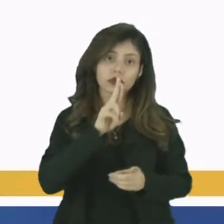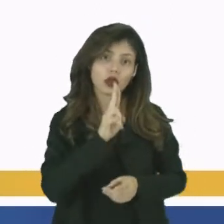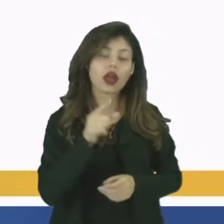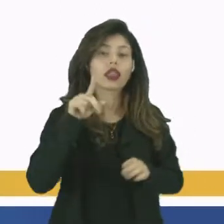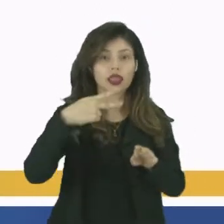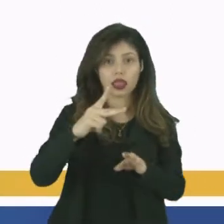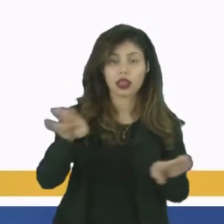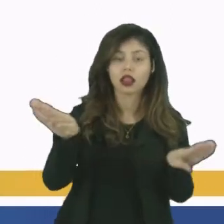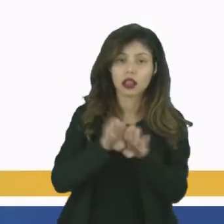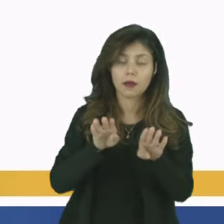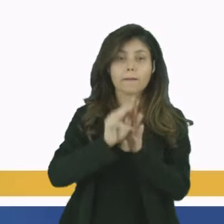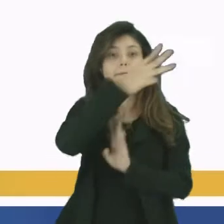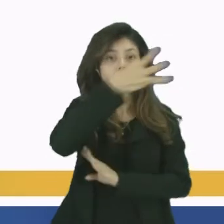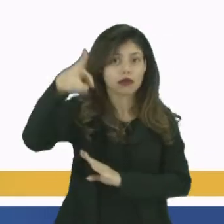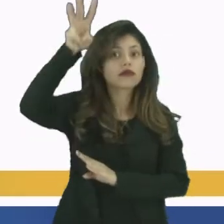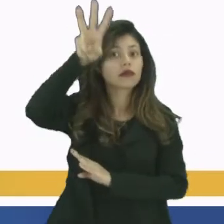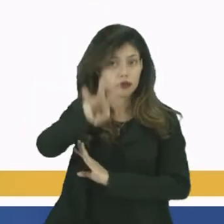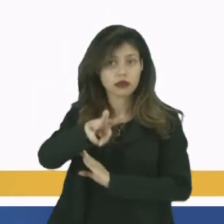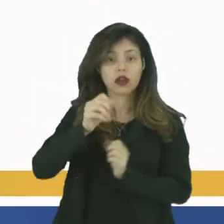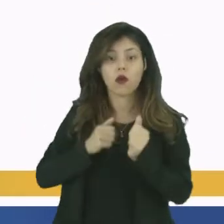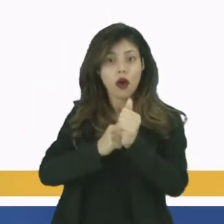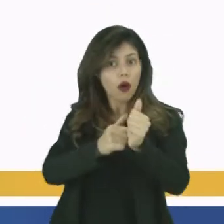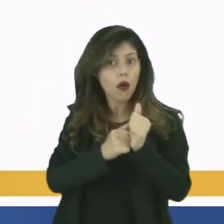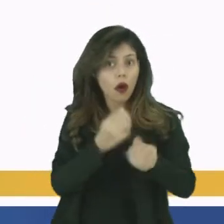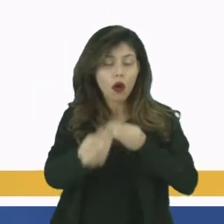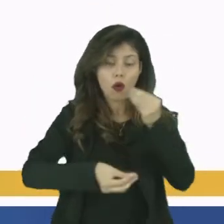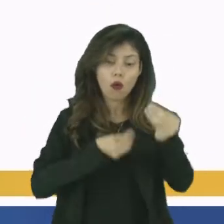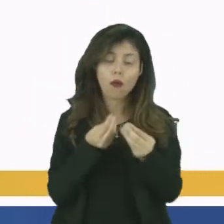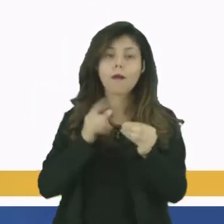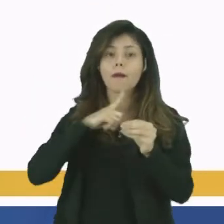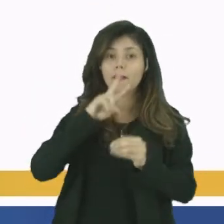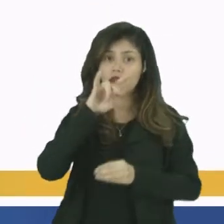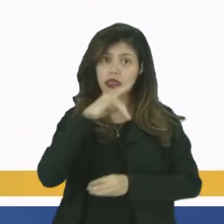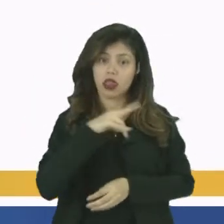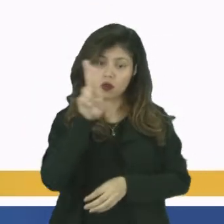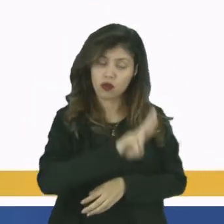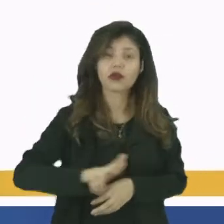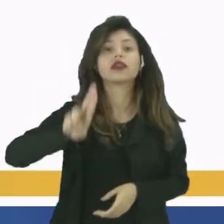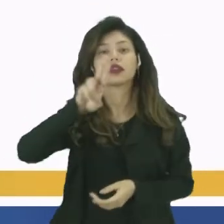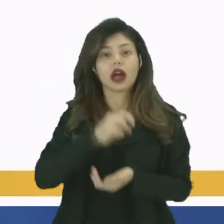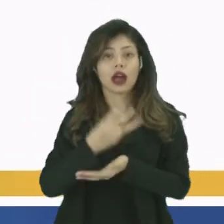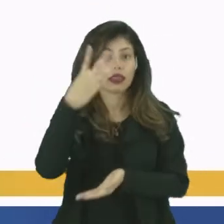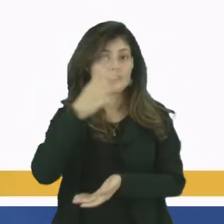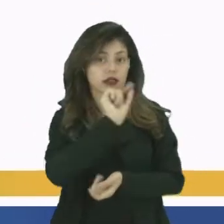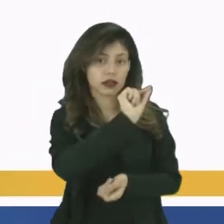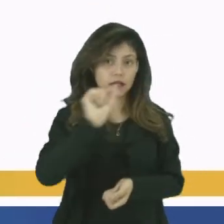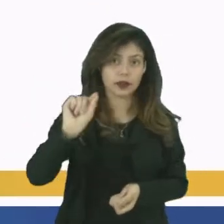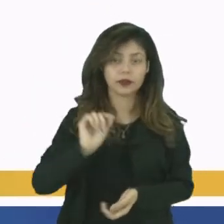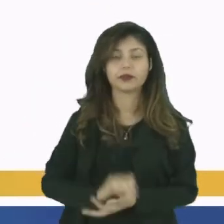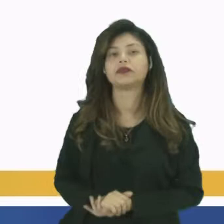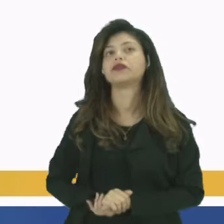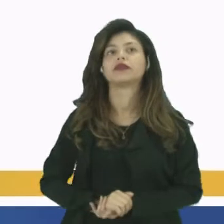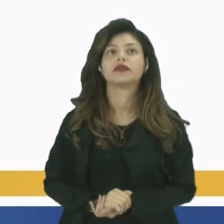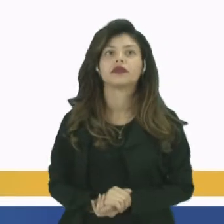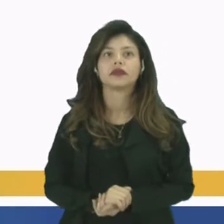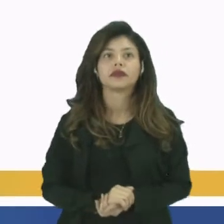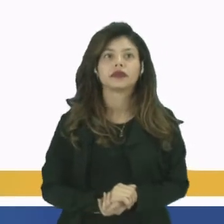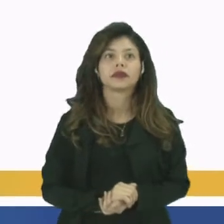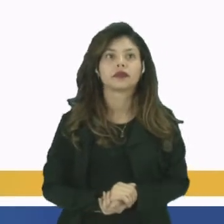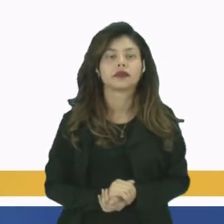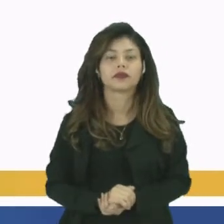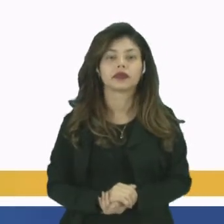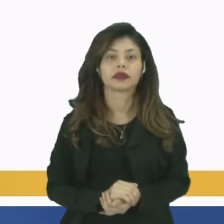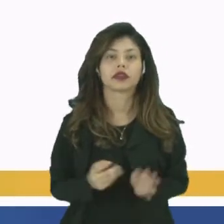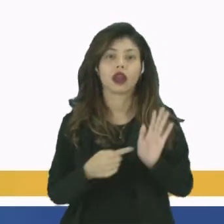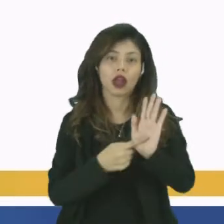dessa matriz. Então, acompanhe como ficará aí utilizando a terceira linha. O